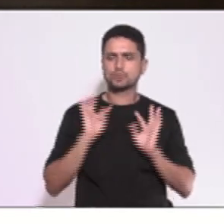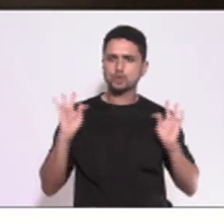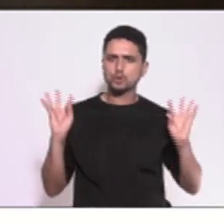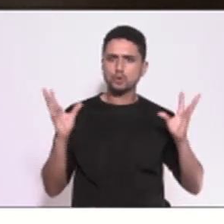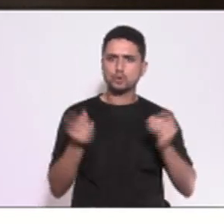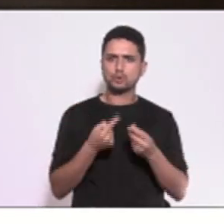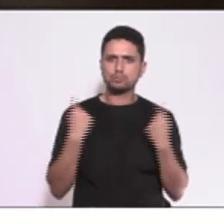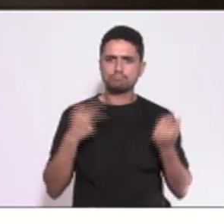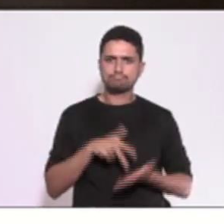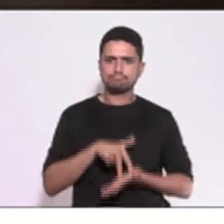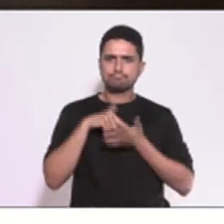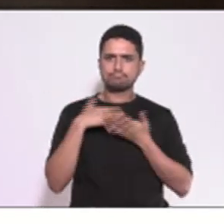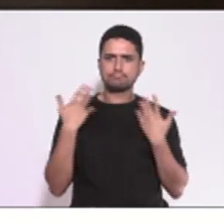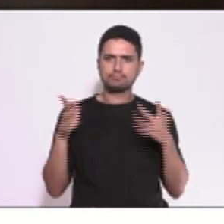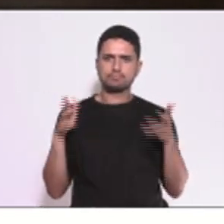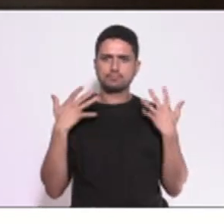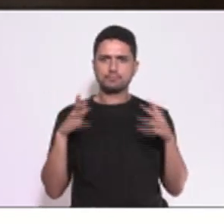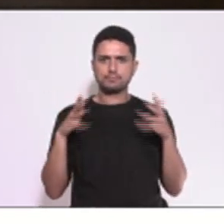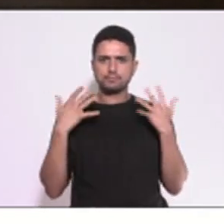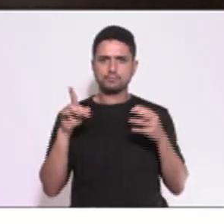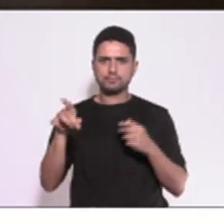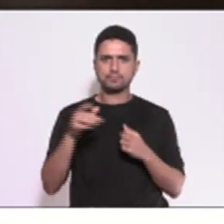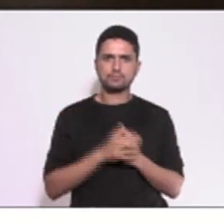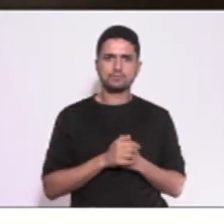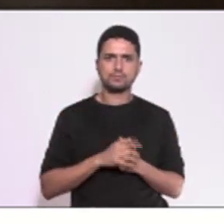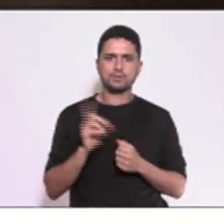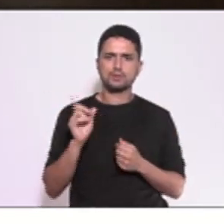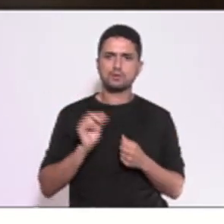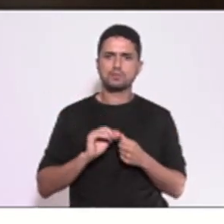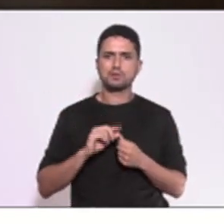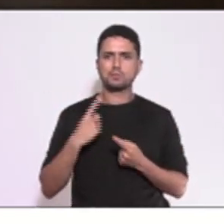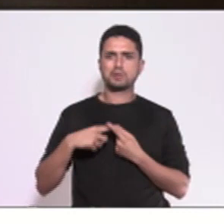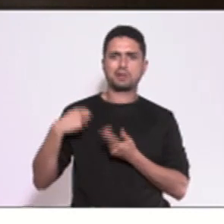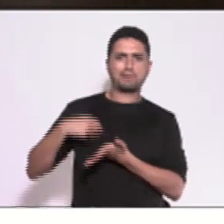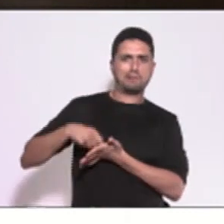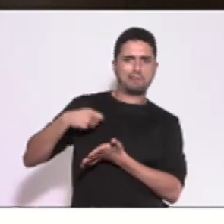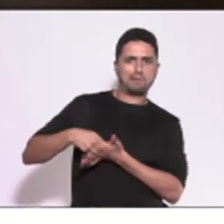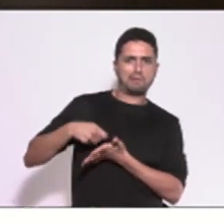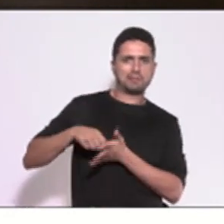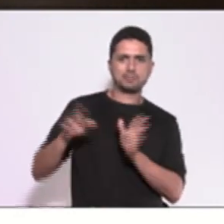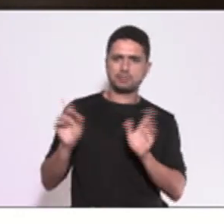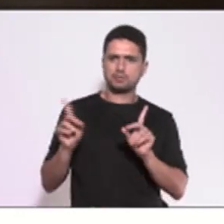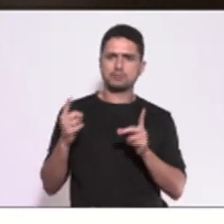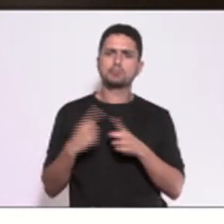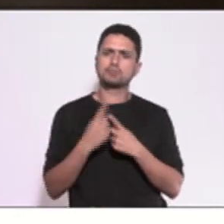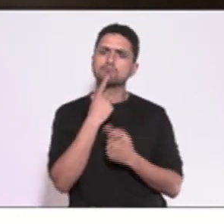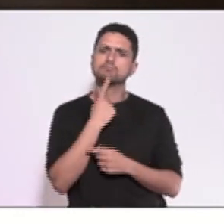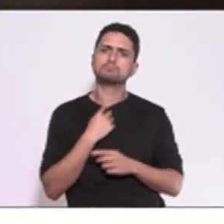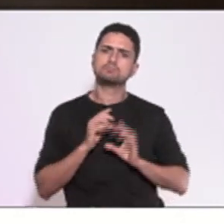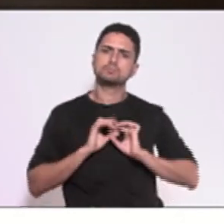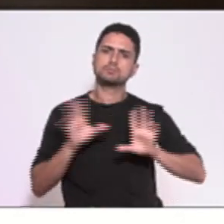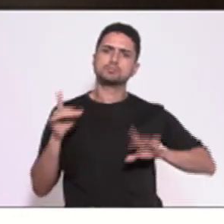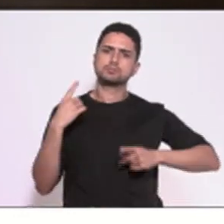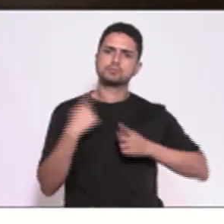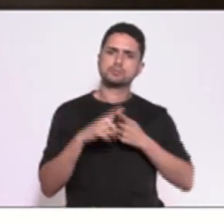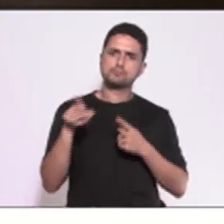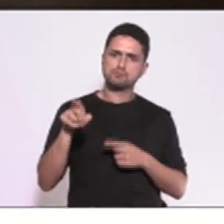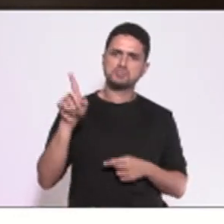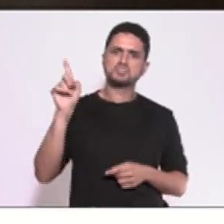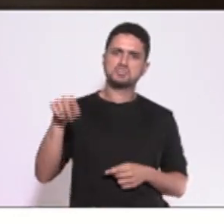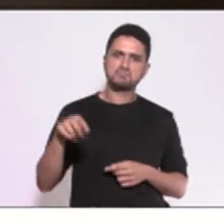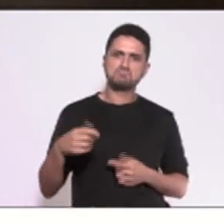aplaudimos de pé. Não o fazemos por nenhuma outra razão, mas simplesmente porque você é o